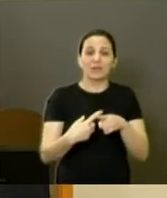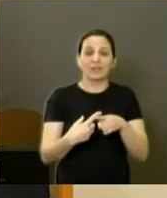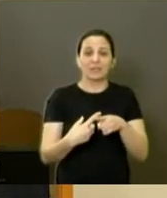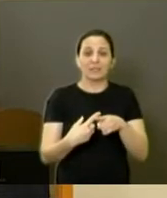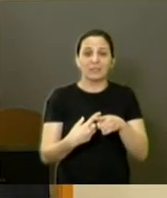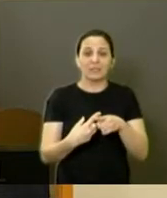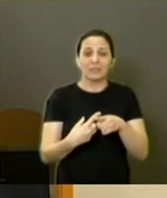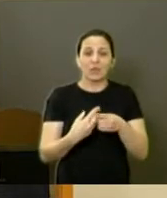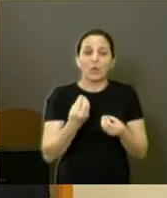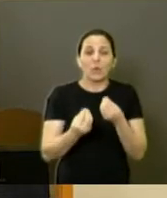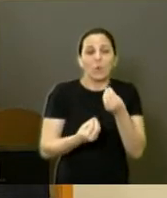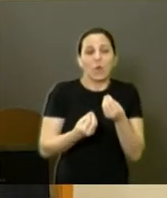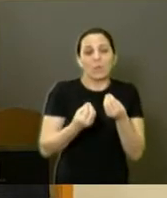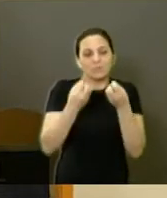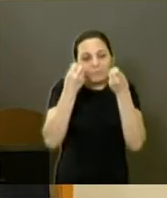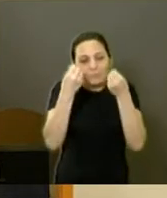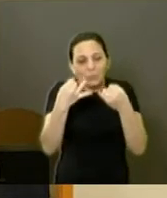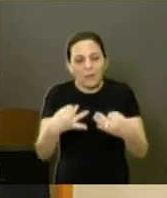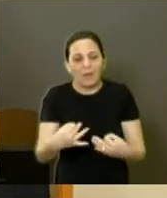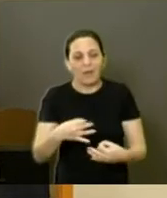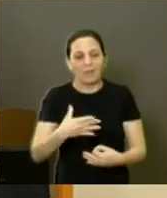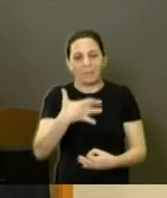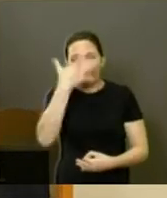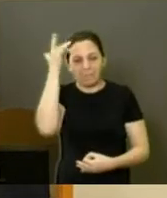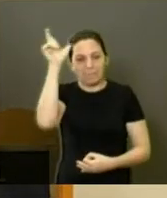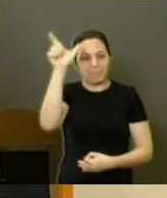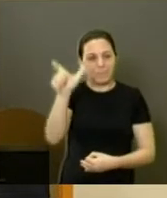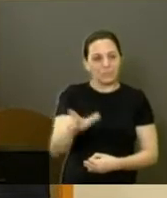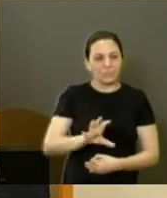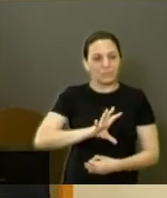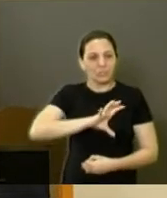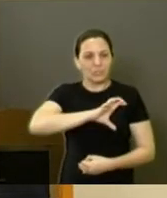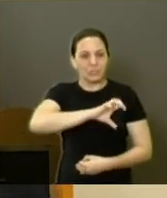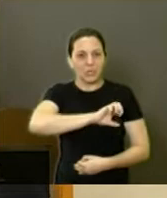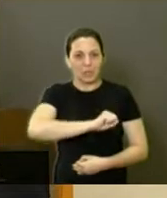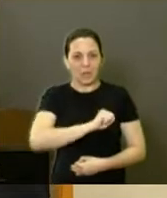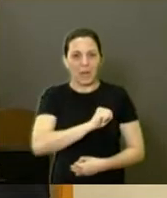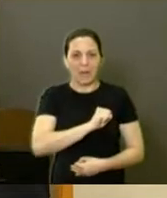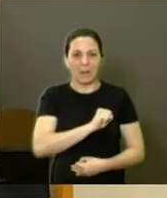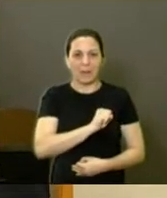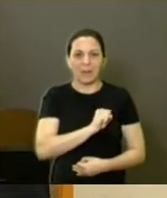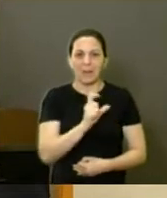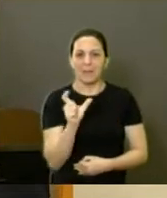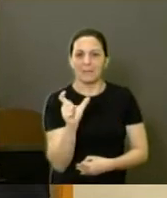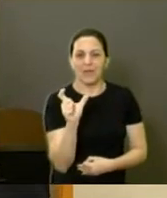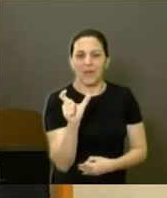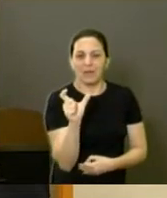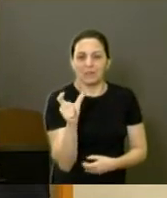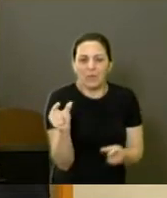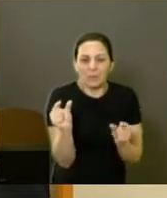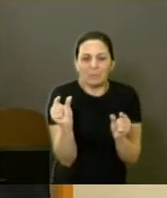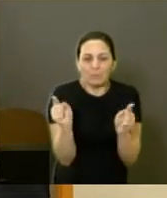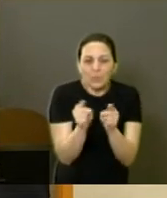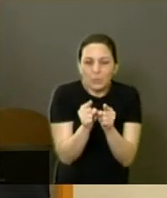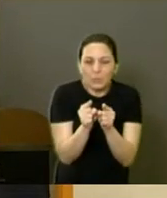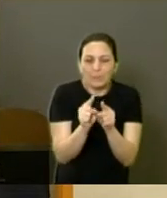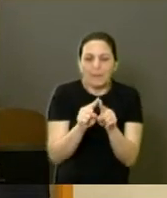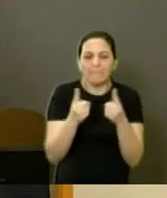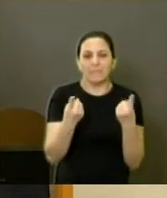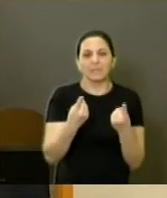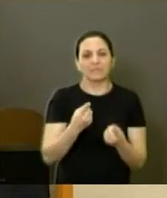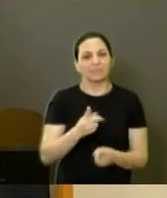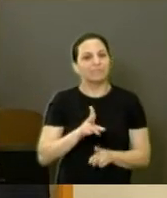falar de quem a gente ama, é muito difícil isso, né? Geralmente as palavras que a gente usa para fazer isso são palavras muito curtas e muito poderosas, né? Eu